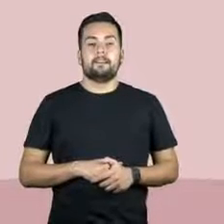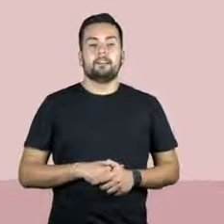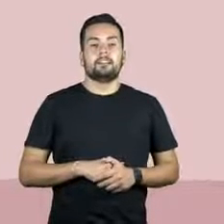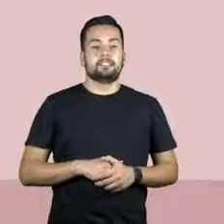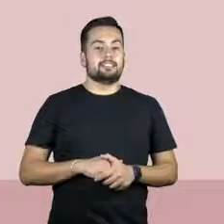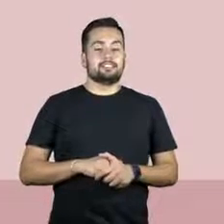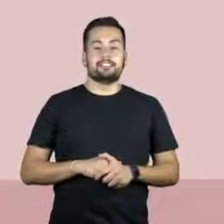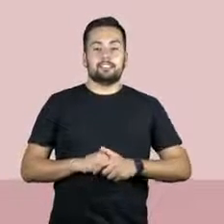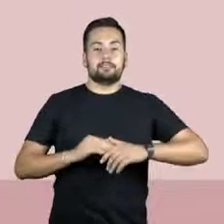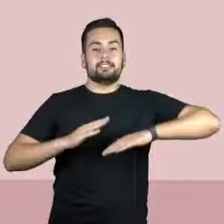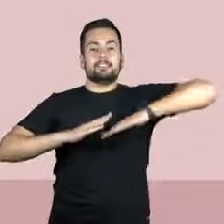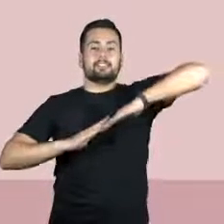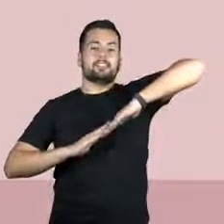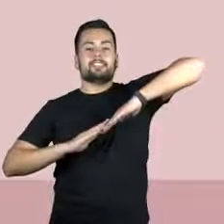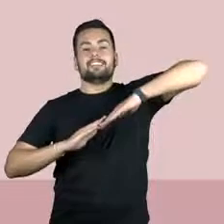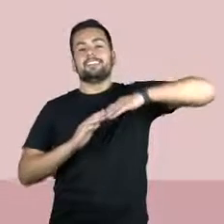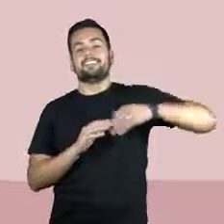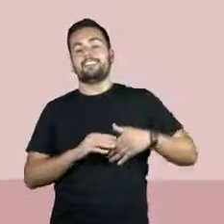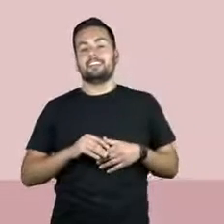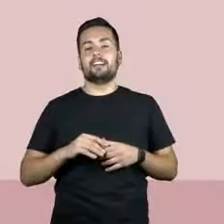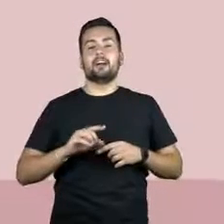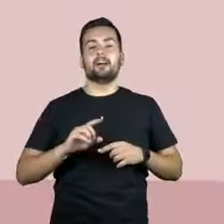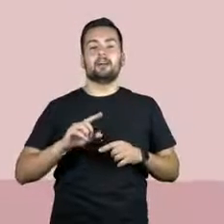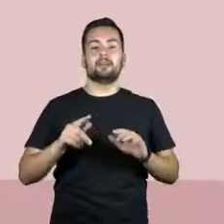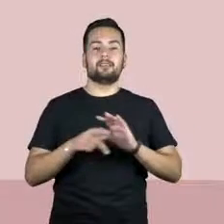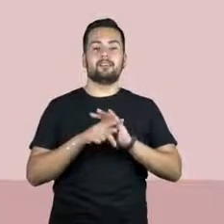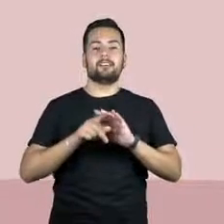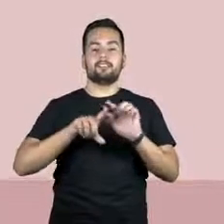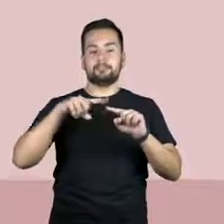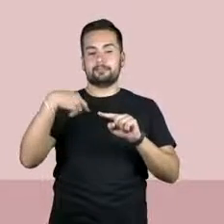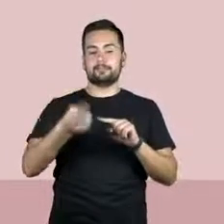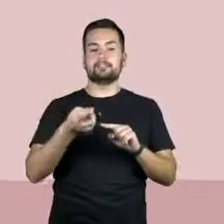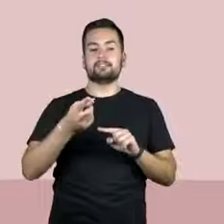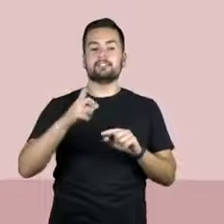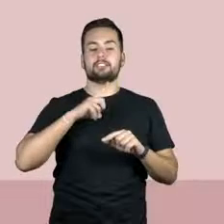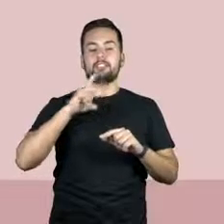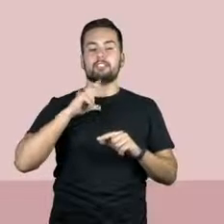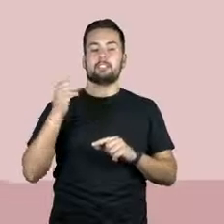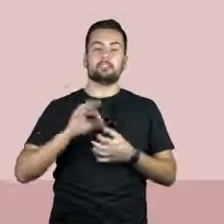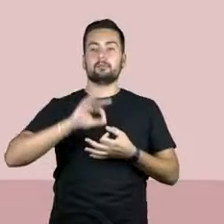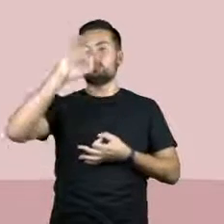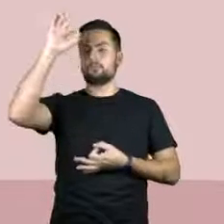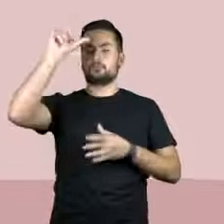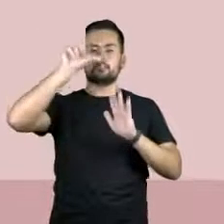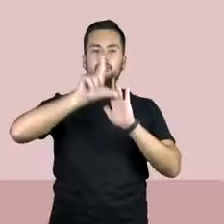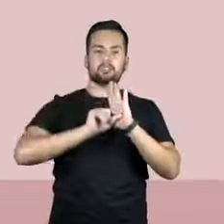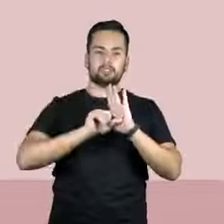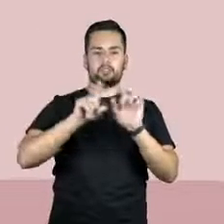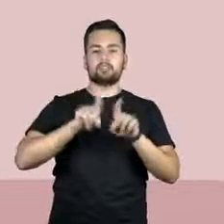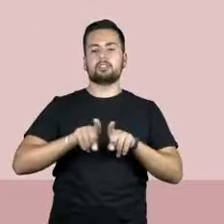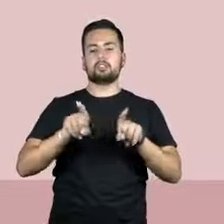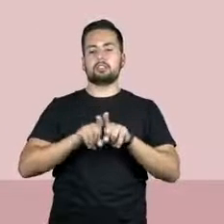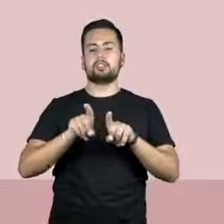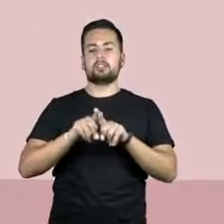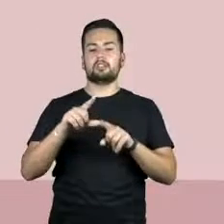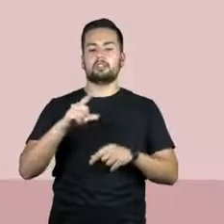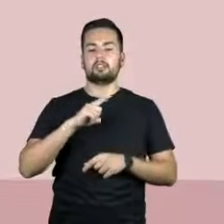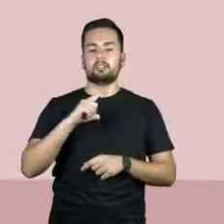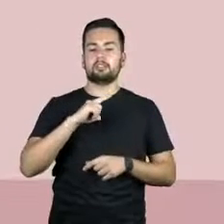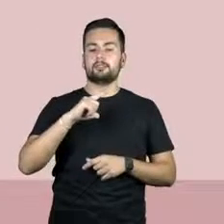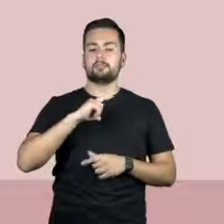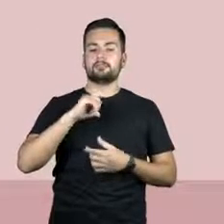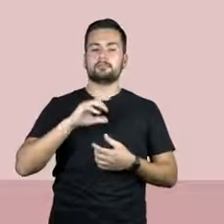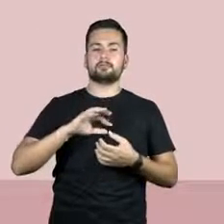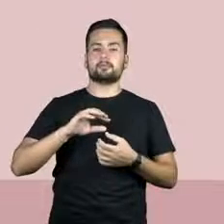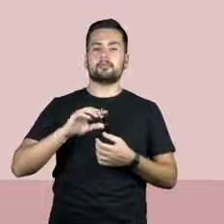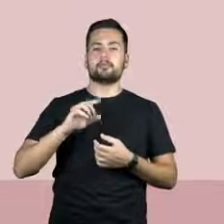nível freático. Tá? Por consequência, ela vai ter aqui uma altura reduzida, né, uma vez que eu vou ter aqui uma inclinação que eu vou remover